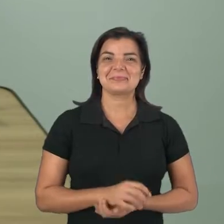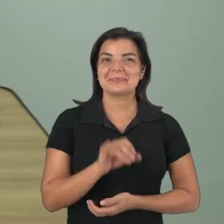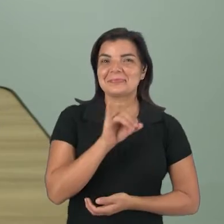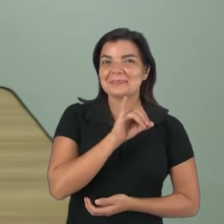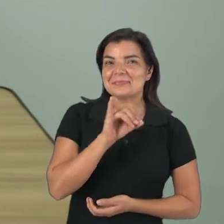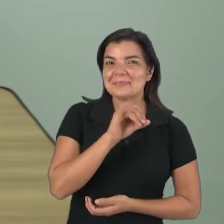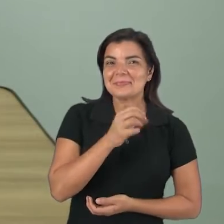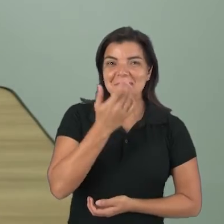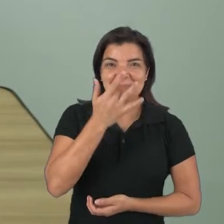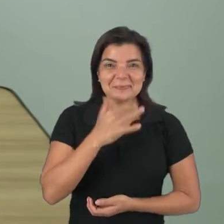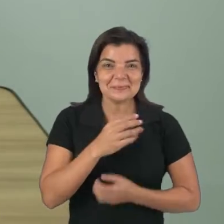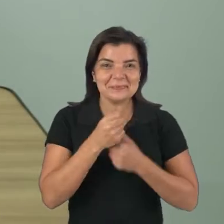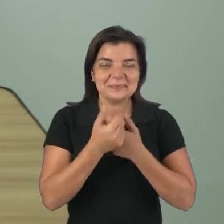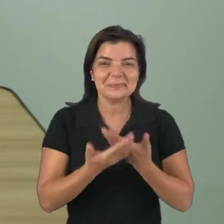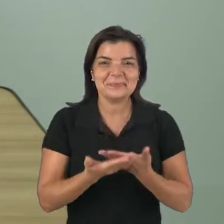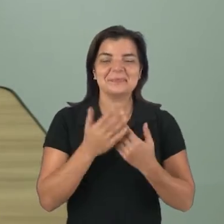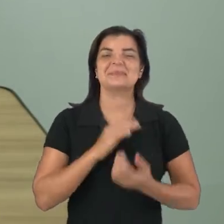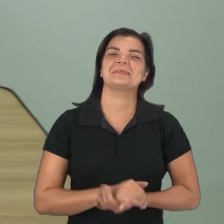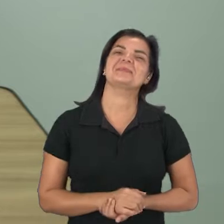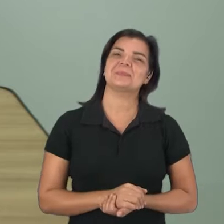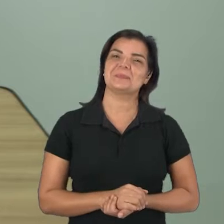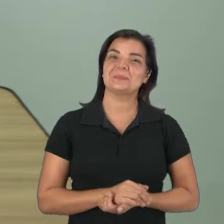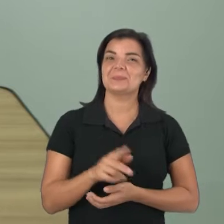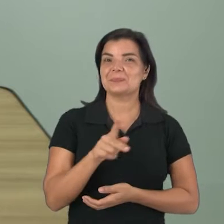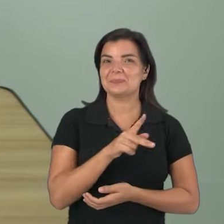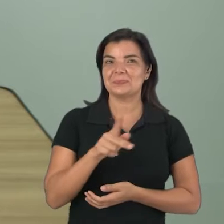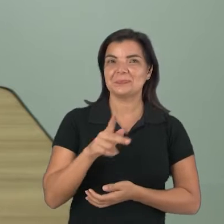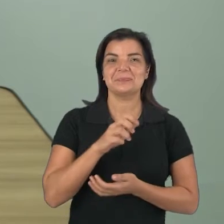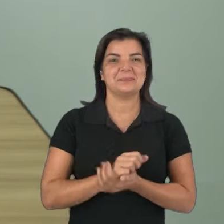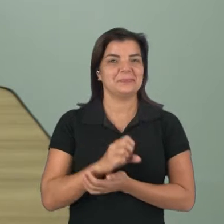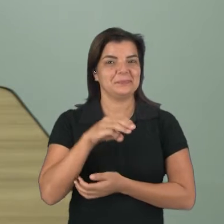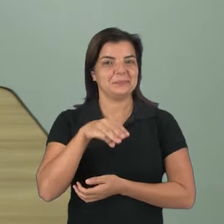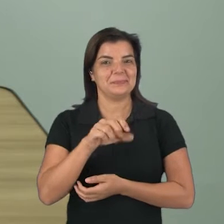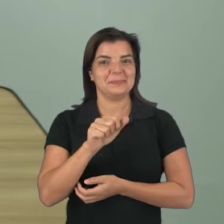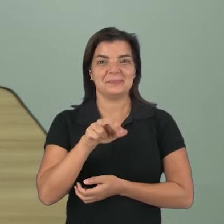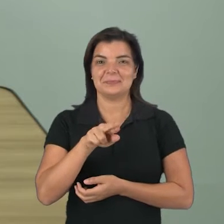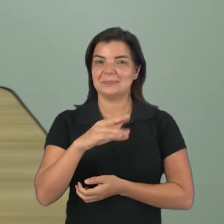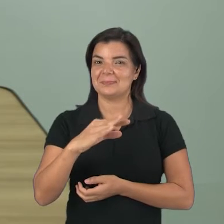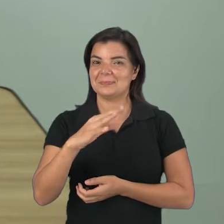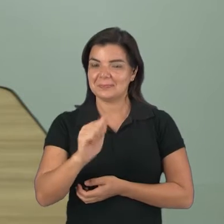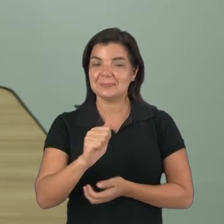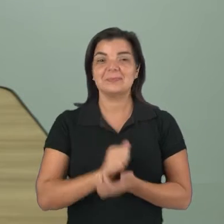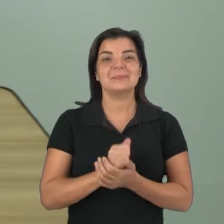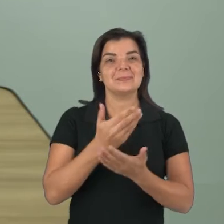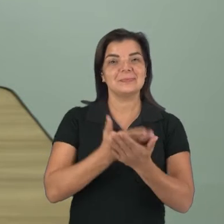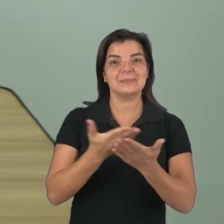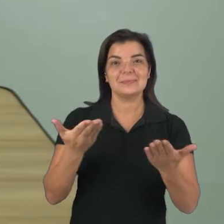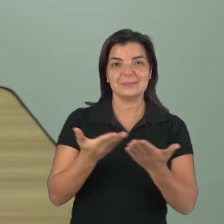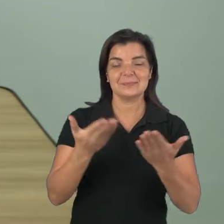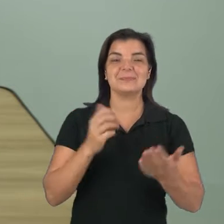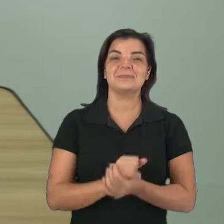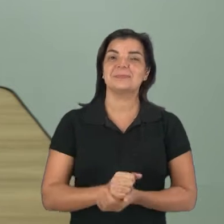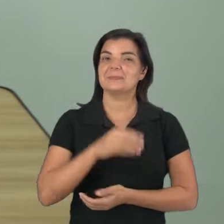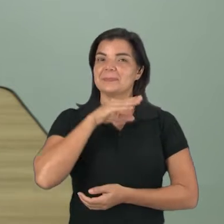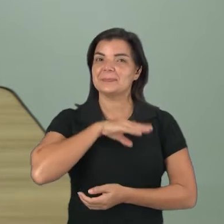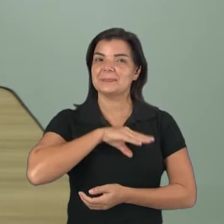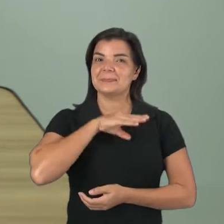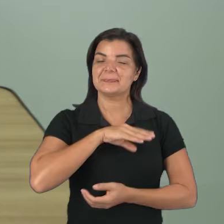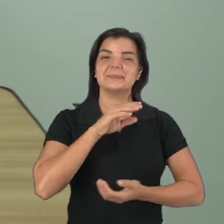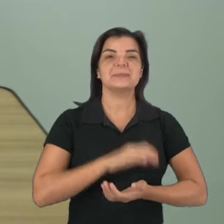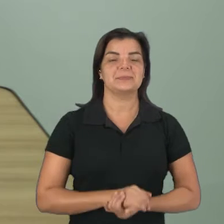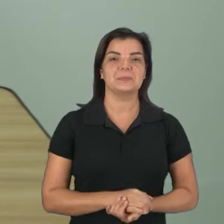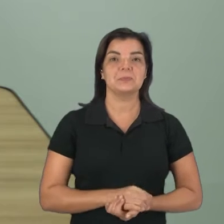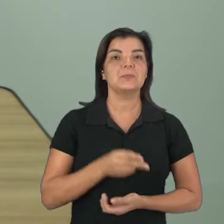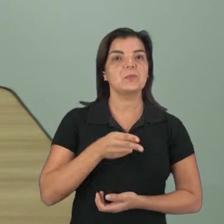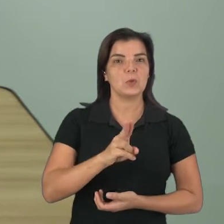o Olá crianças tudo bem com vocês sou a professora Márcia e nossa aula de hoje é de língua portuguesa